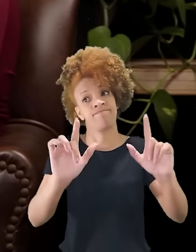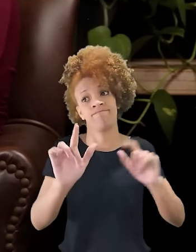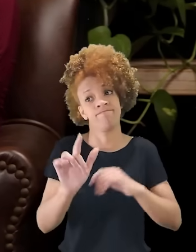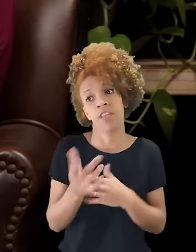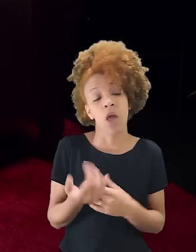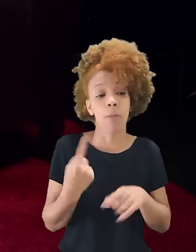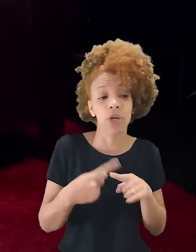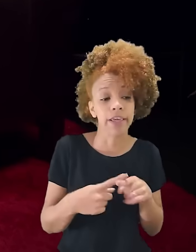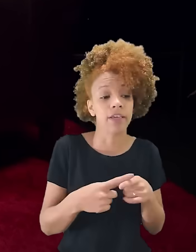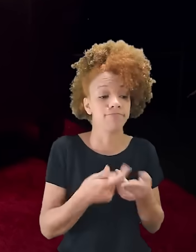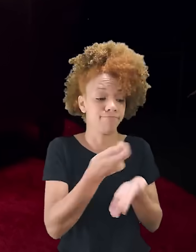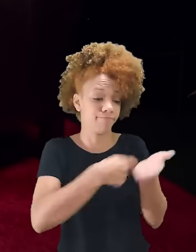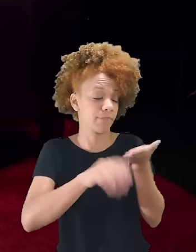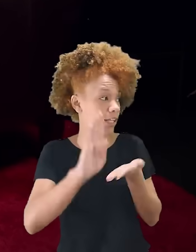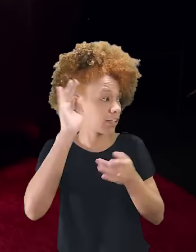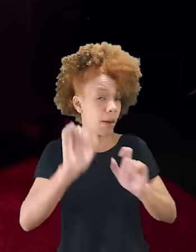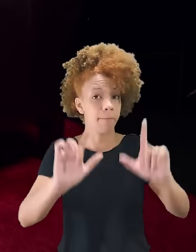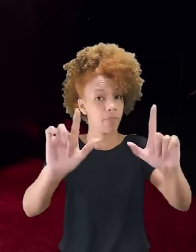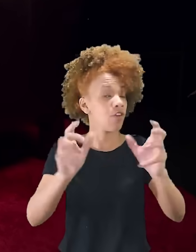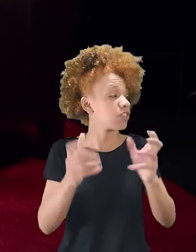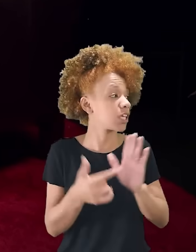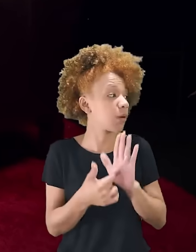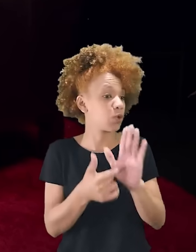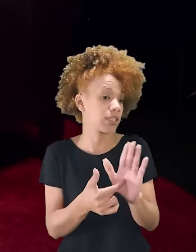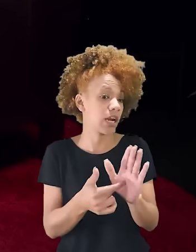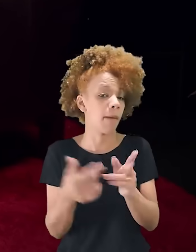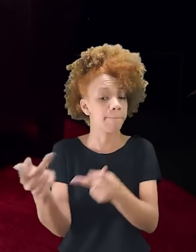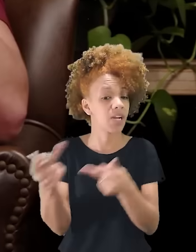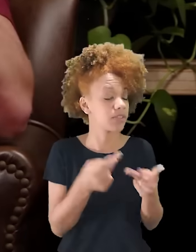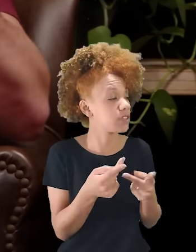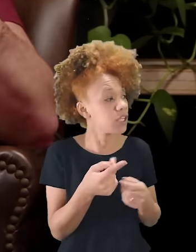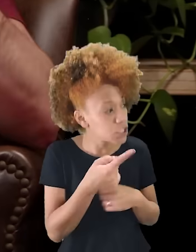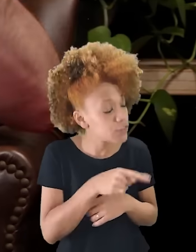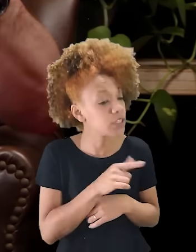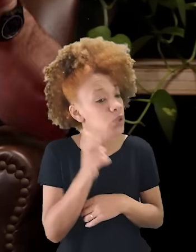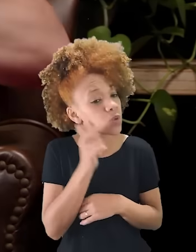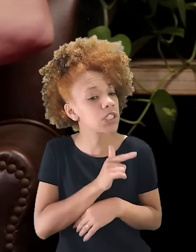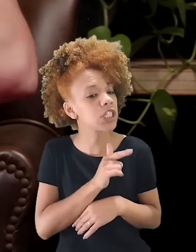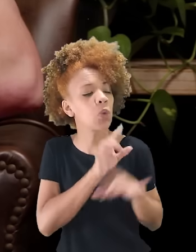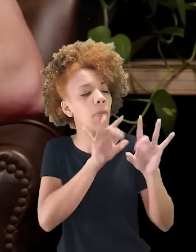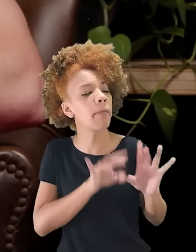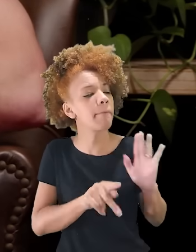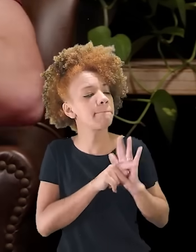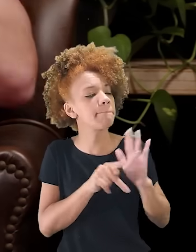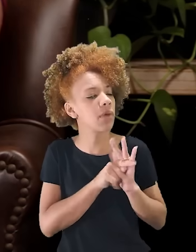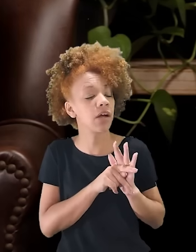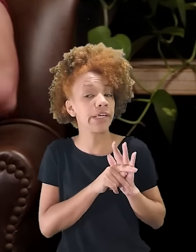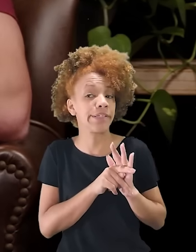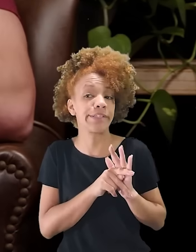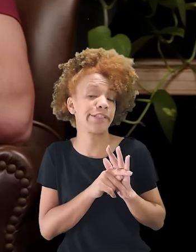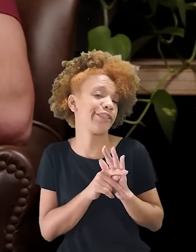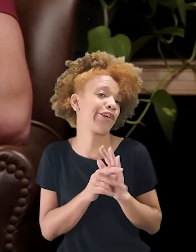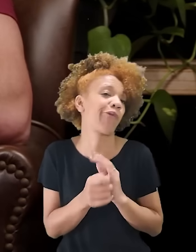parede porque você quando tem o estampado do Neymar na parede você quer mostrar pras suas visitas que você conseguiu algo exclusivo que nem